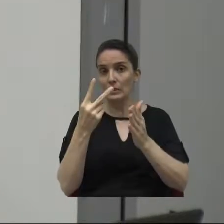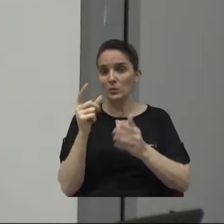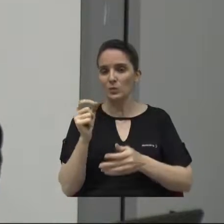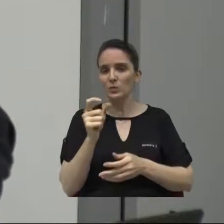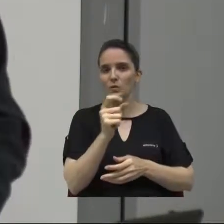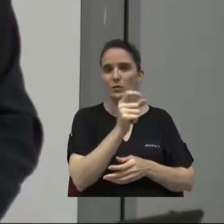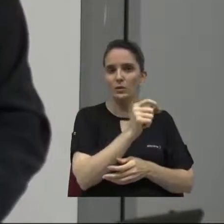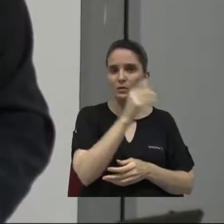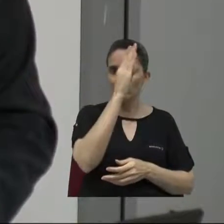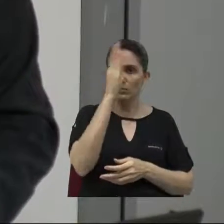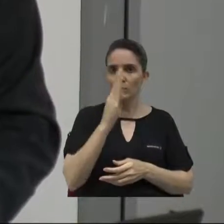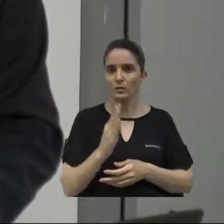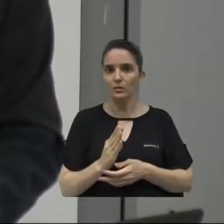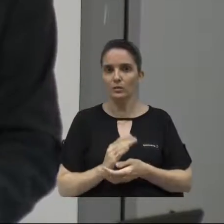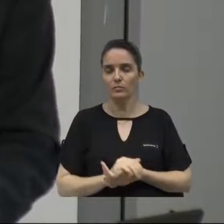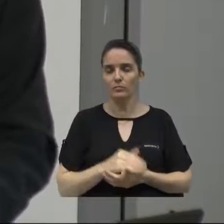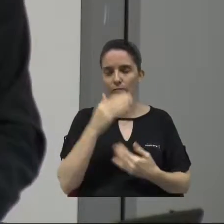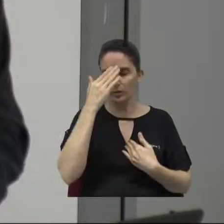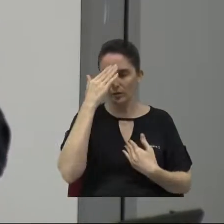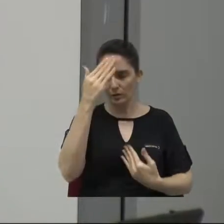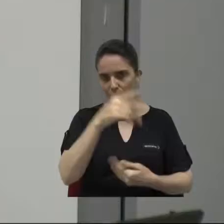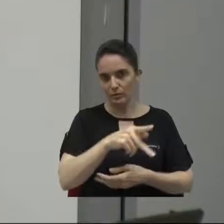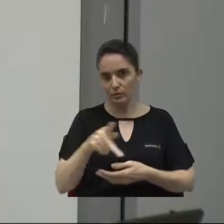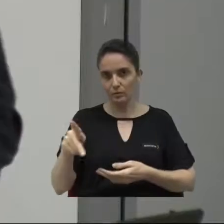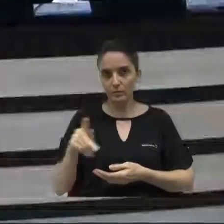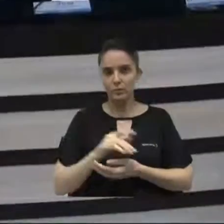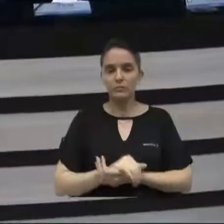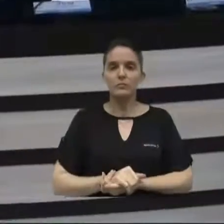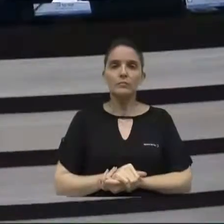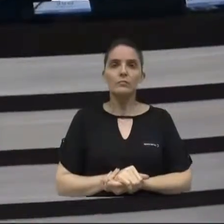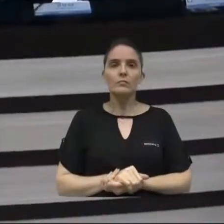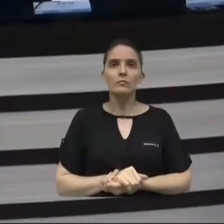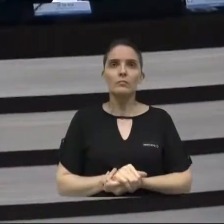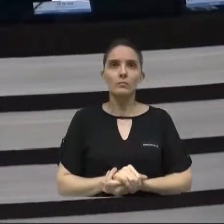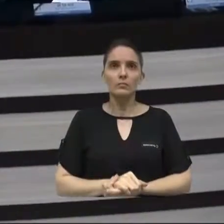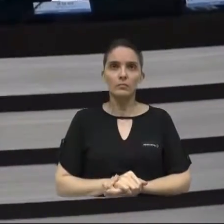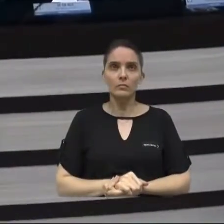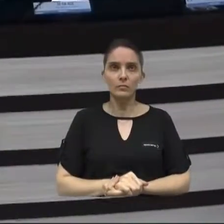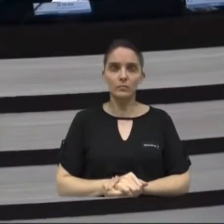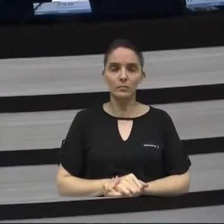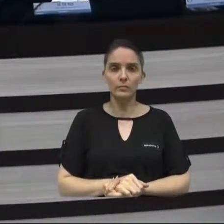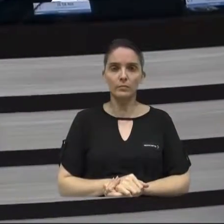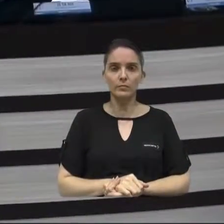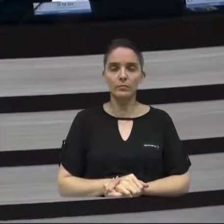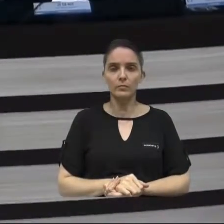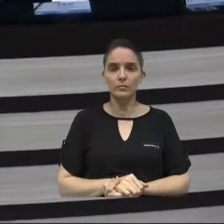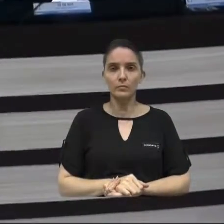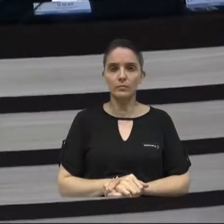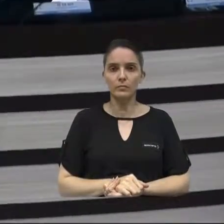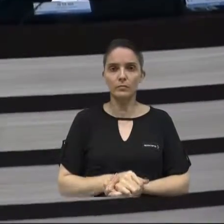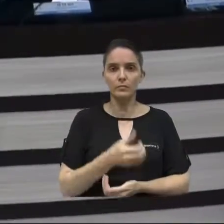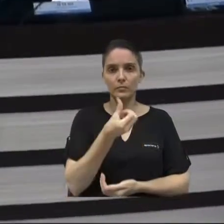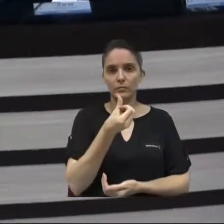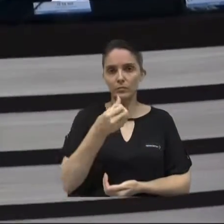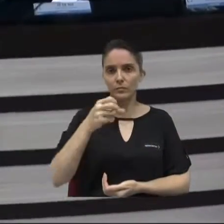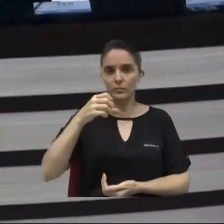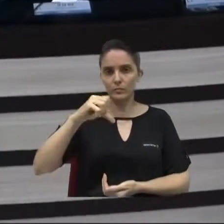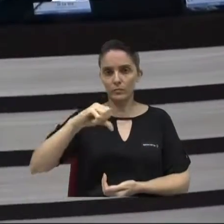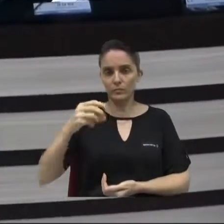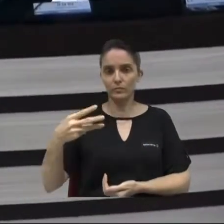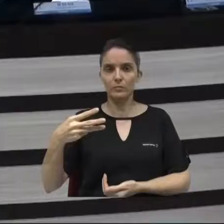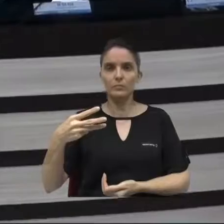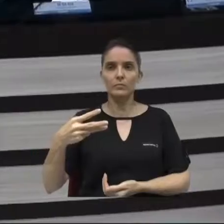homem. Obrigado, senhor presidente. Próximo requerimento. Requerimento 693